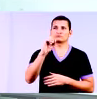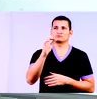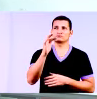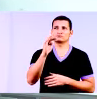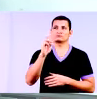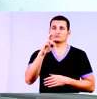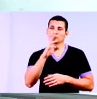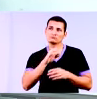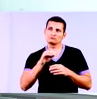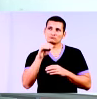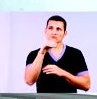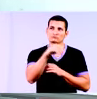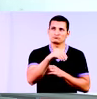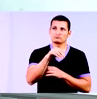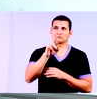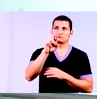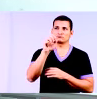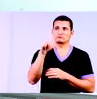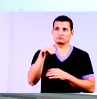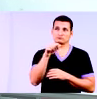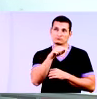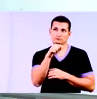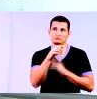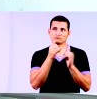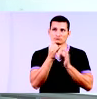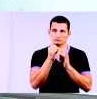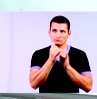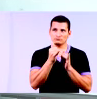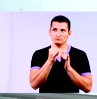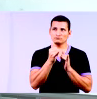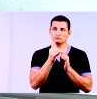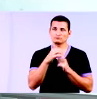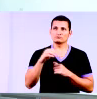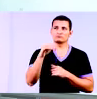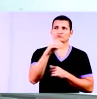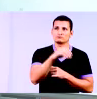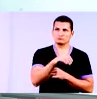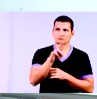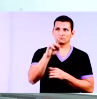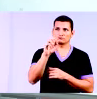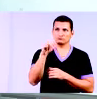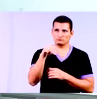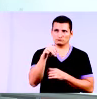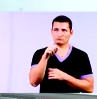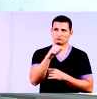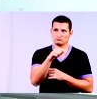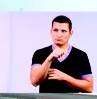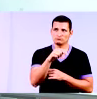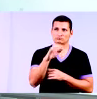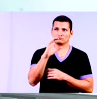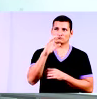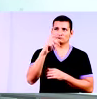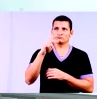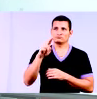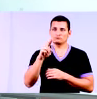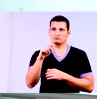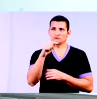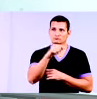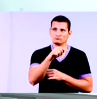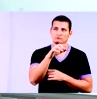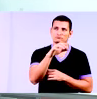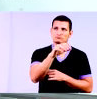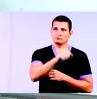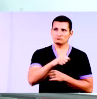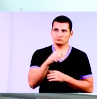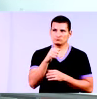memória. E esse vídeo, essa informação é carregada para a memória. Então esse software vai lá, o processador vai lá e pega esses dois, processa